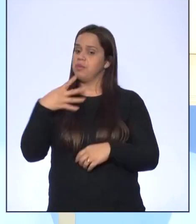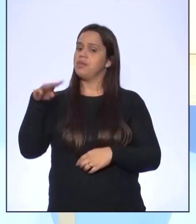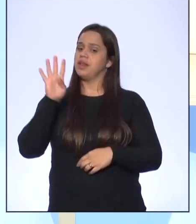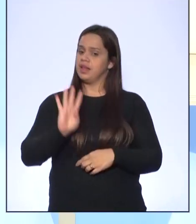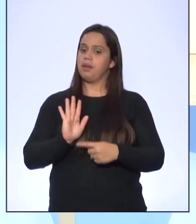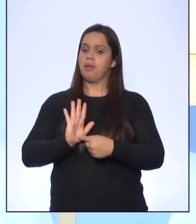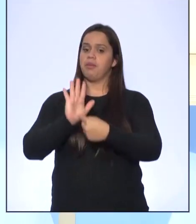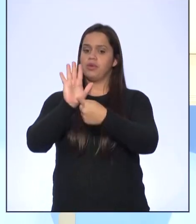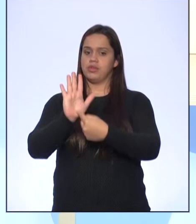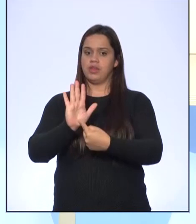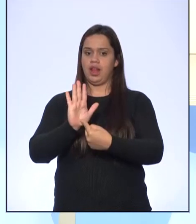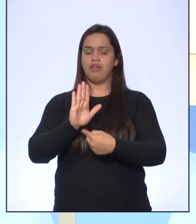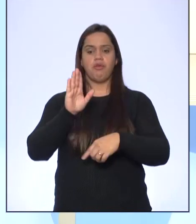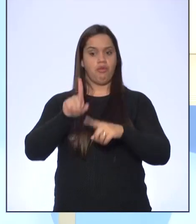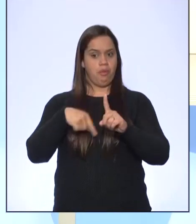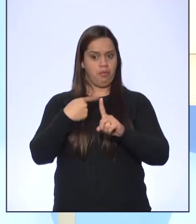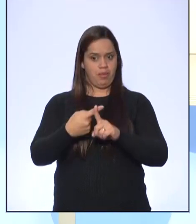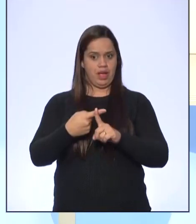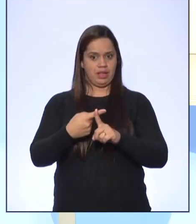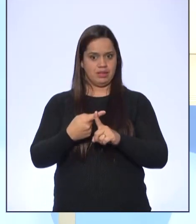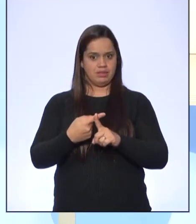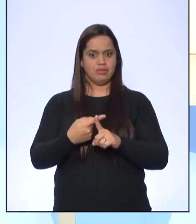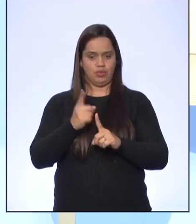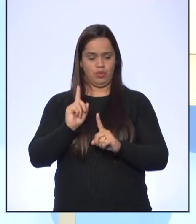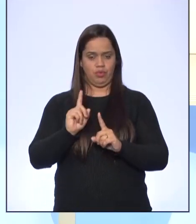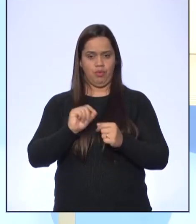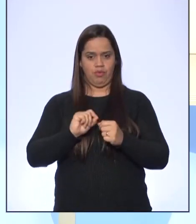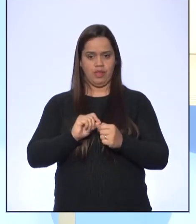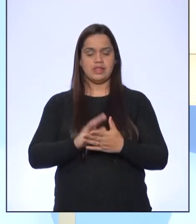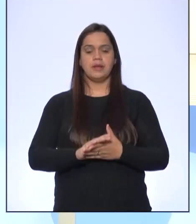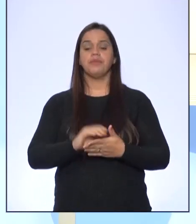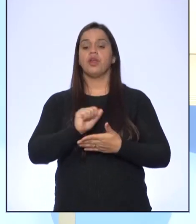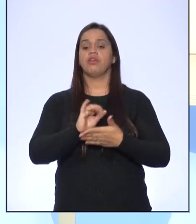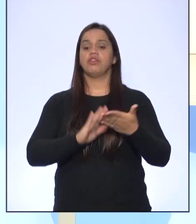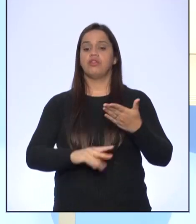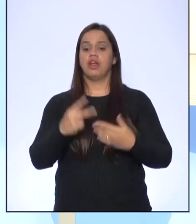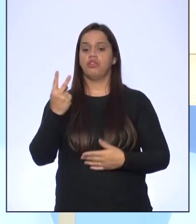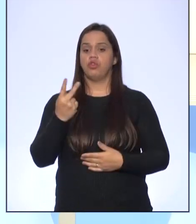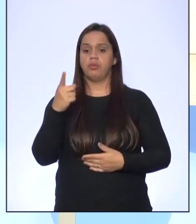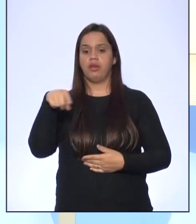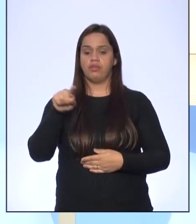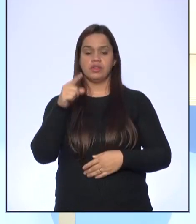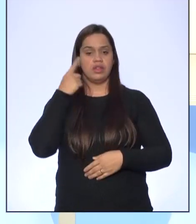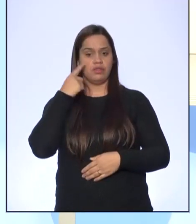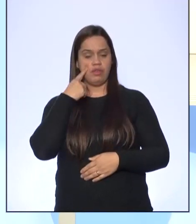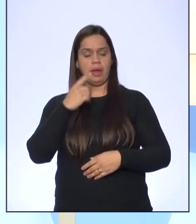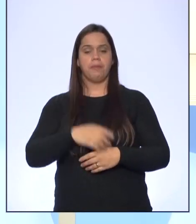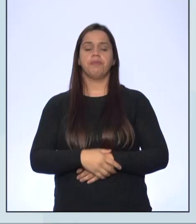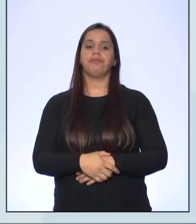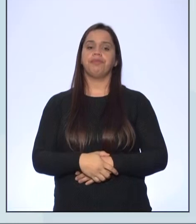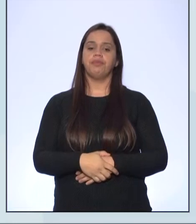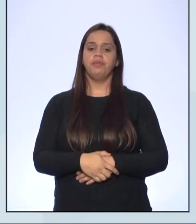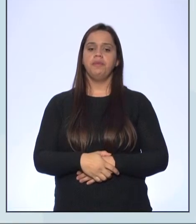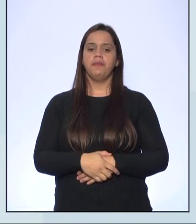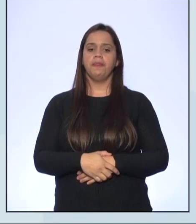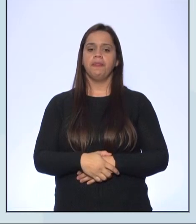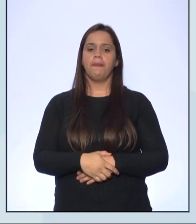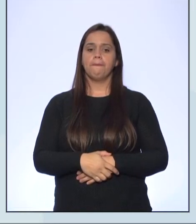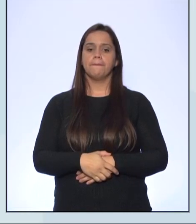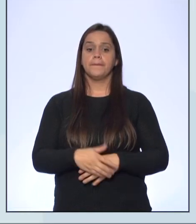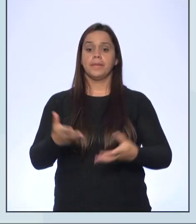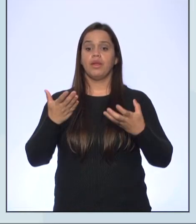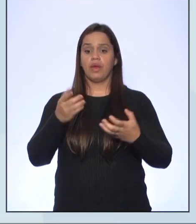eletrônica. Vamos tentar fazer mais um? Eu vou deixar uma atividade 2 aí para vocês na tela, e aí eu quero que vocês coloquem